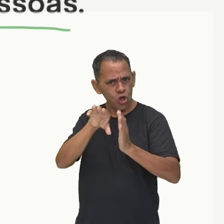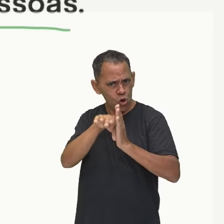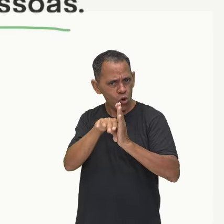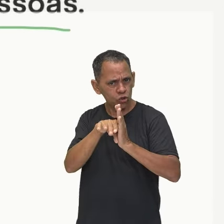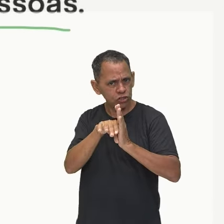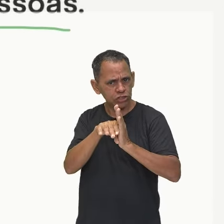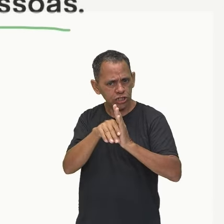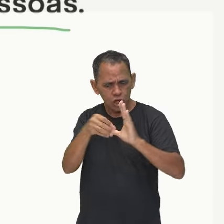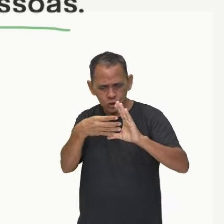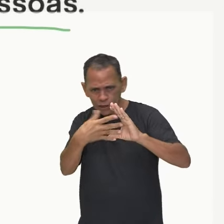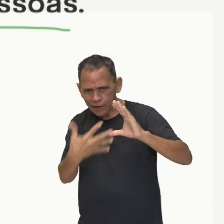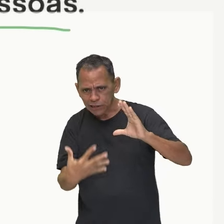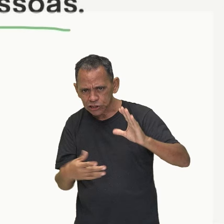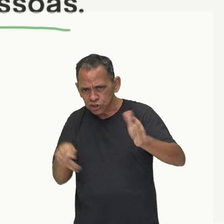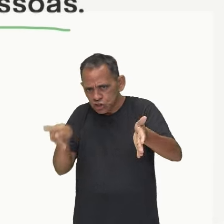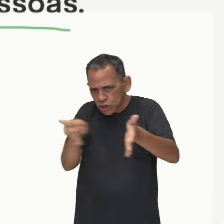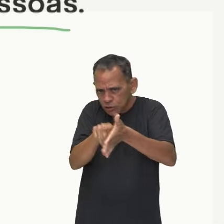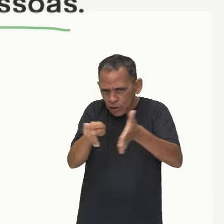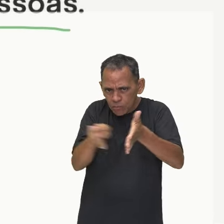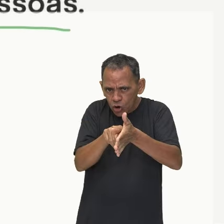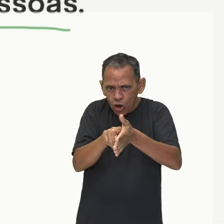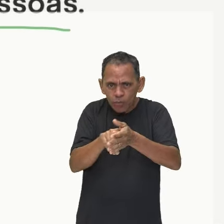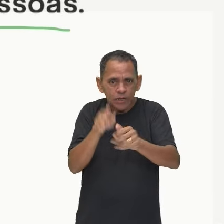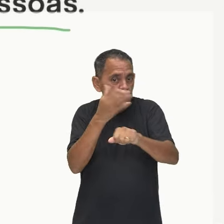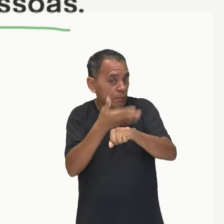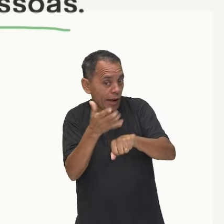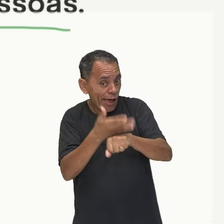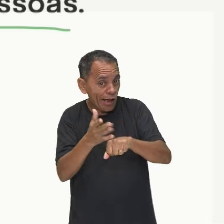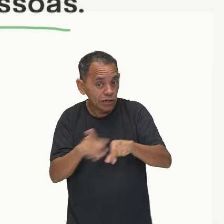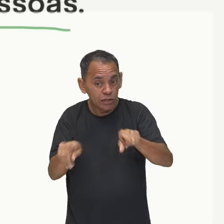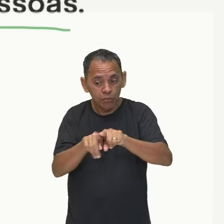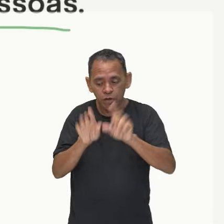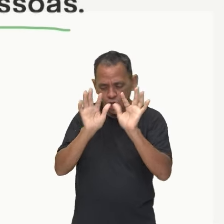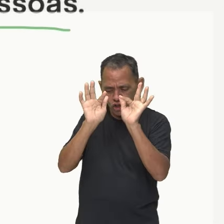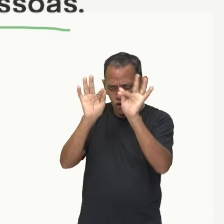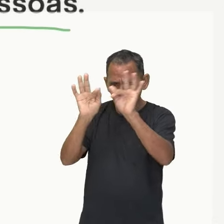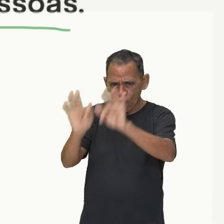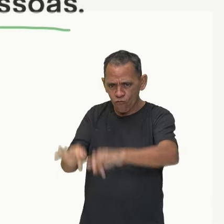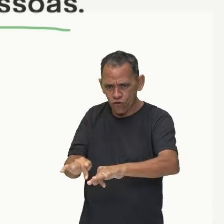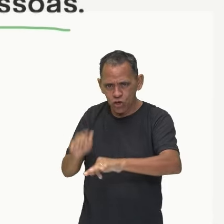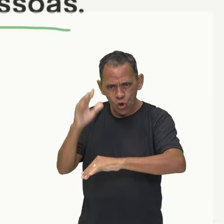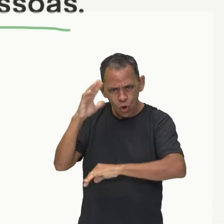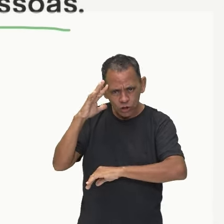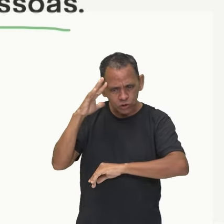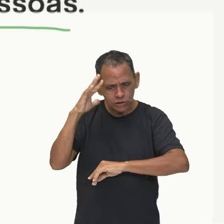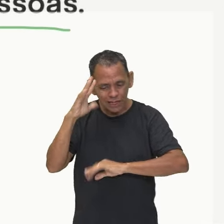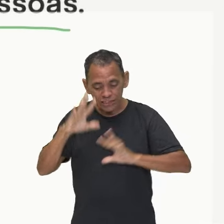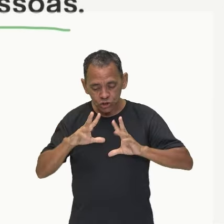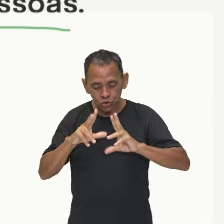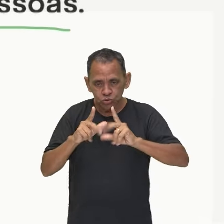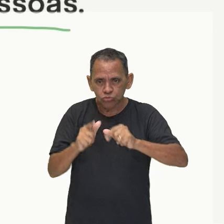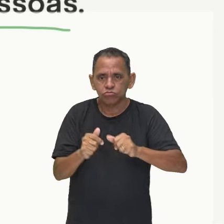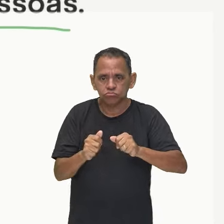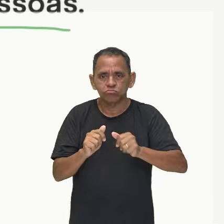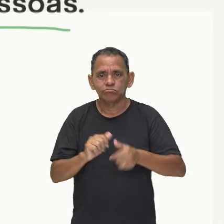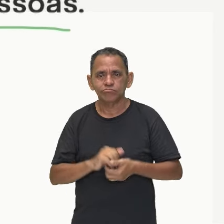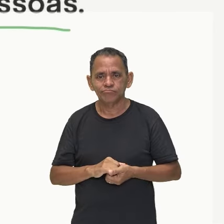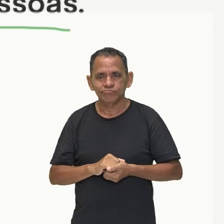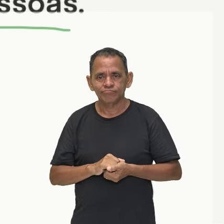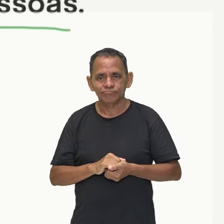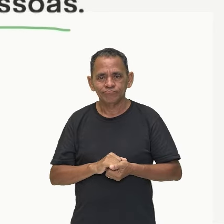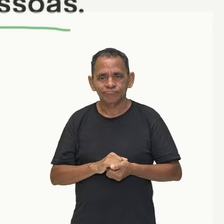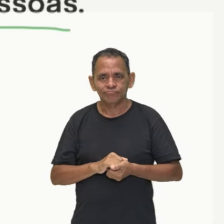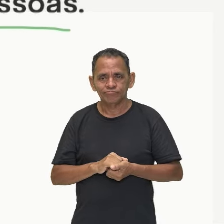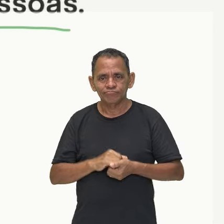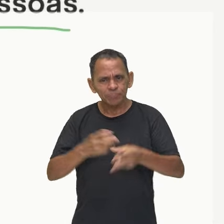desta maneira. Este é o resultado de tudo isso daí. tá? Perceberam isso daí?